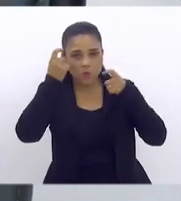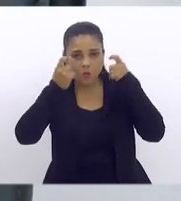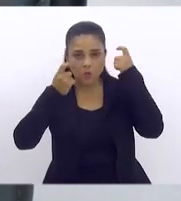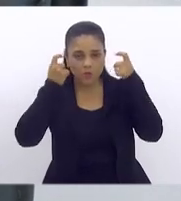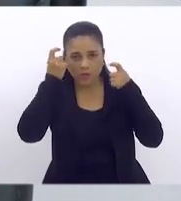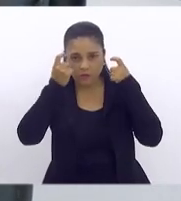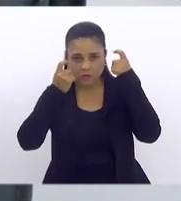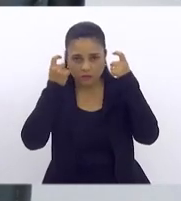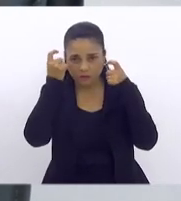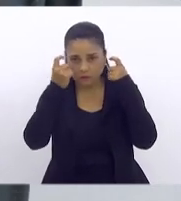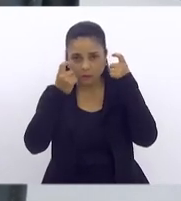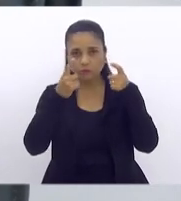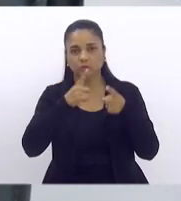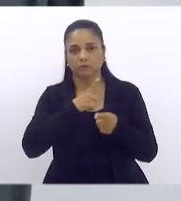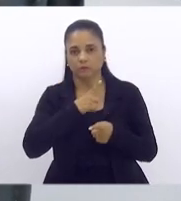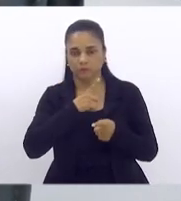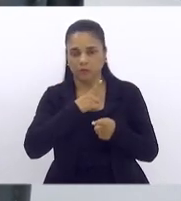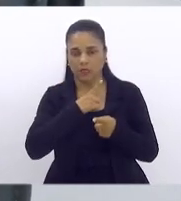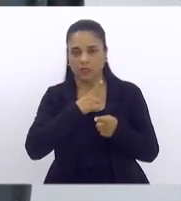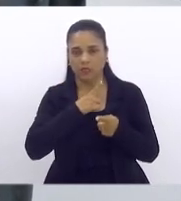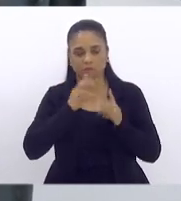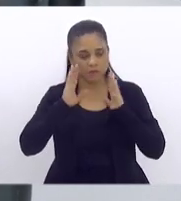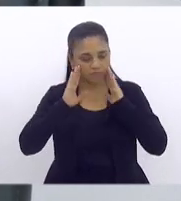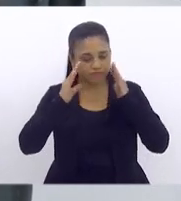mais detida